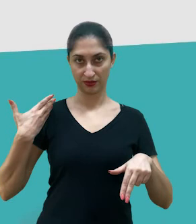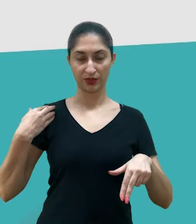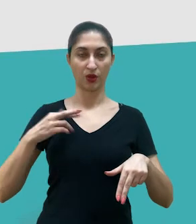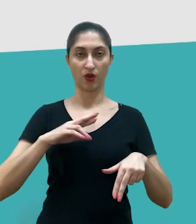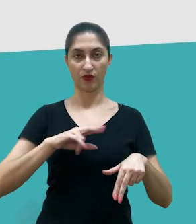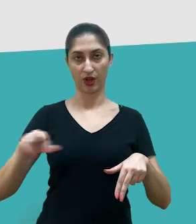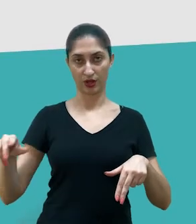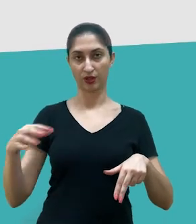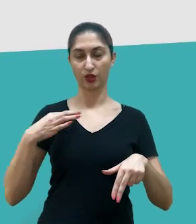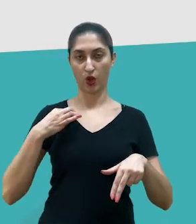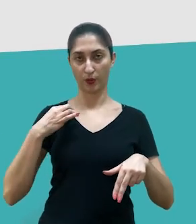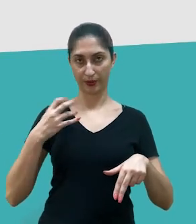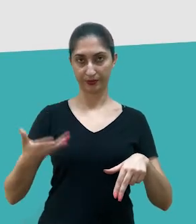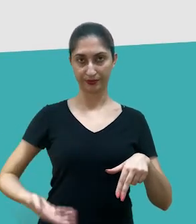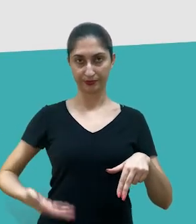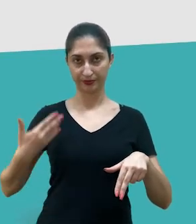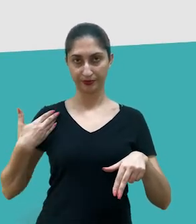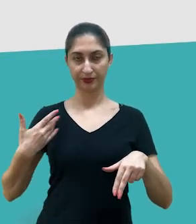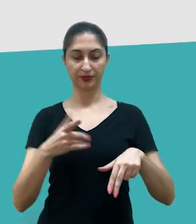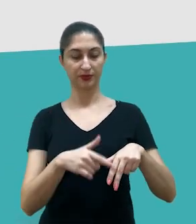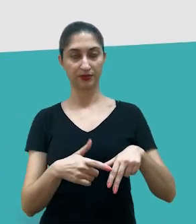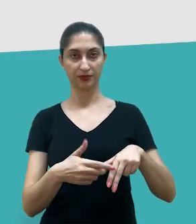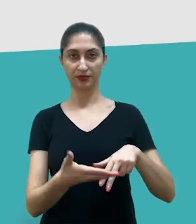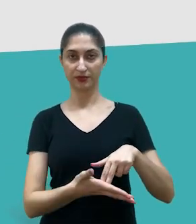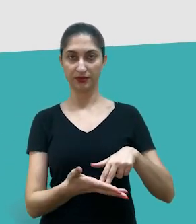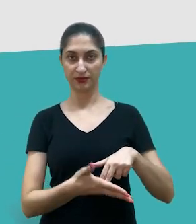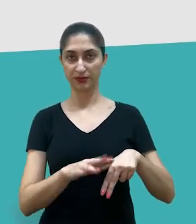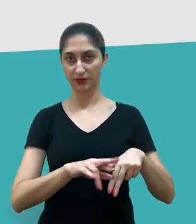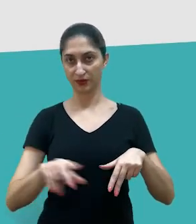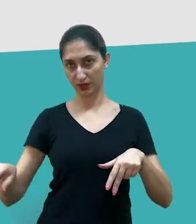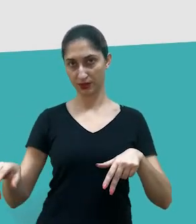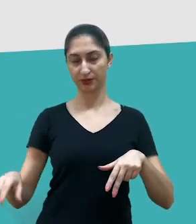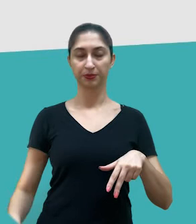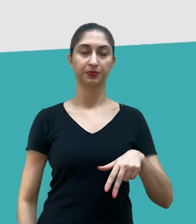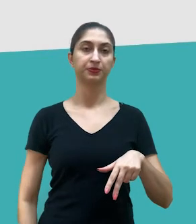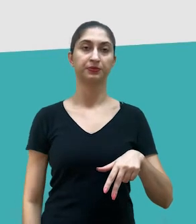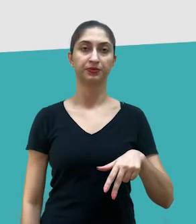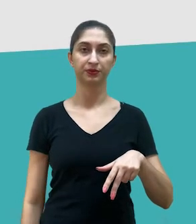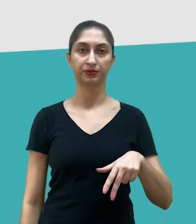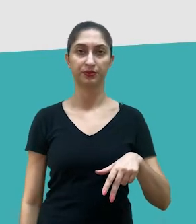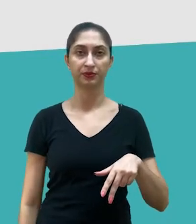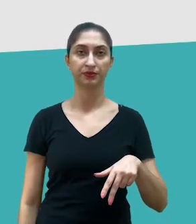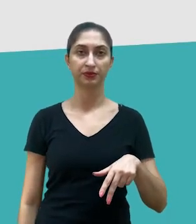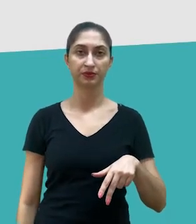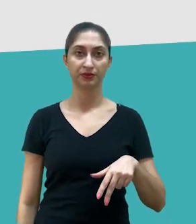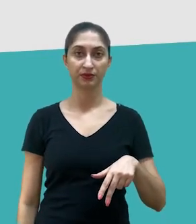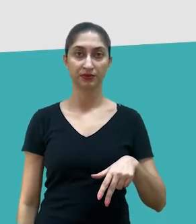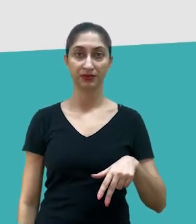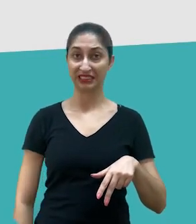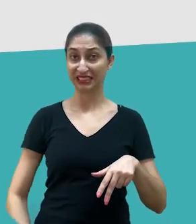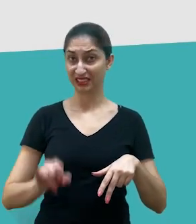as roupas que são usadas na parte de cima, bottom, todas as roupas que são usadas na parte de baixo. Se